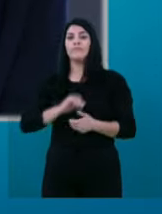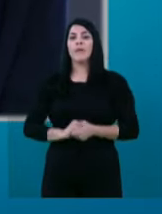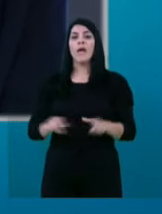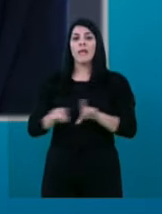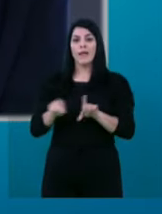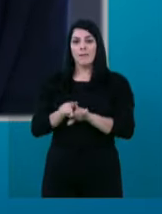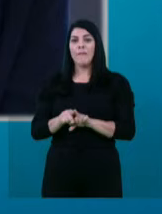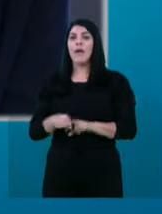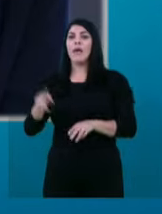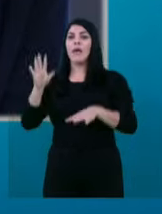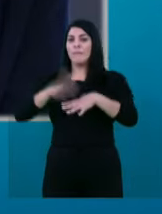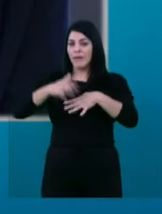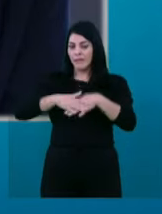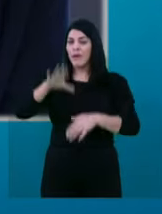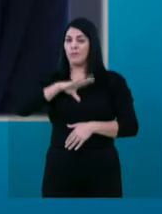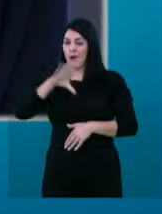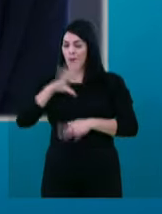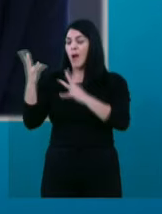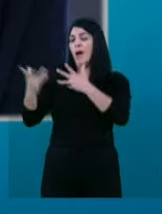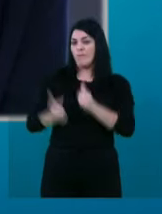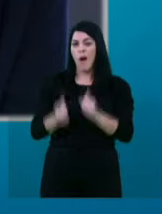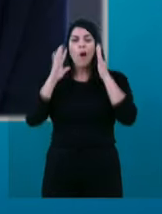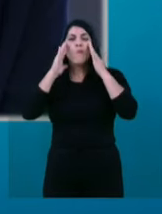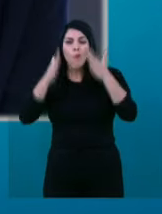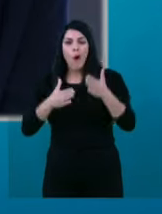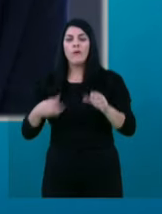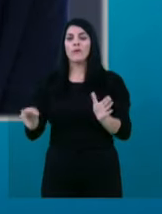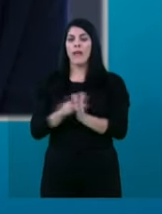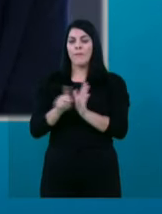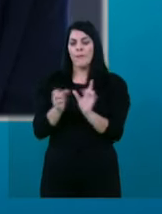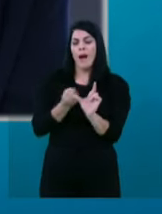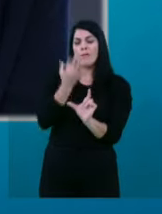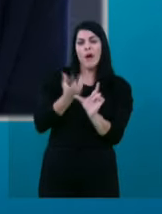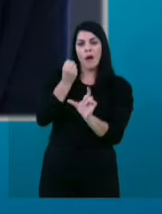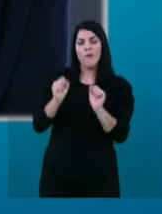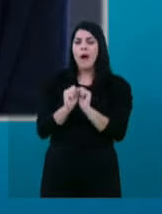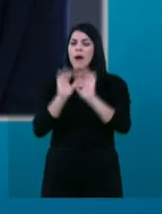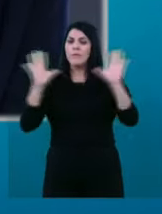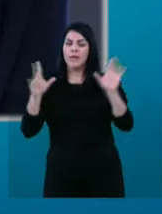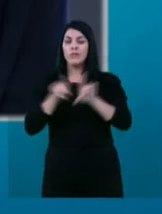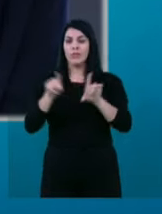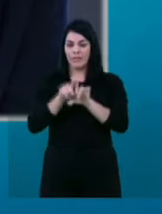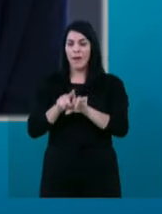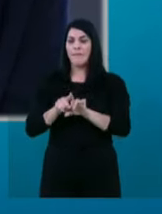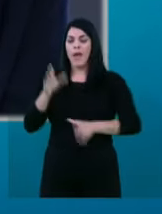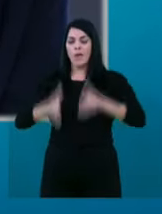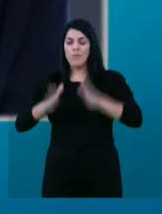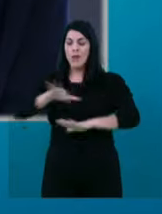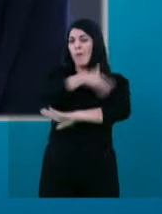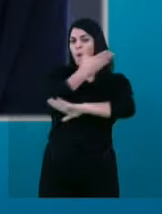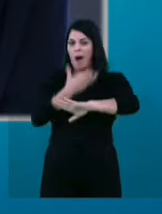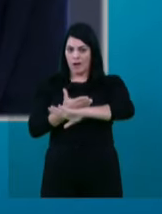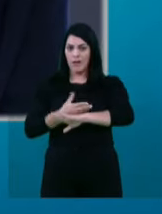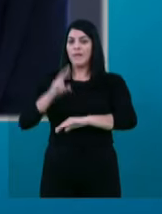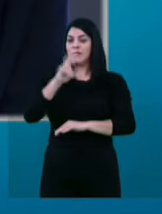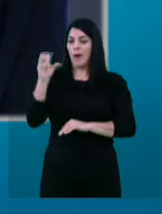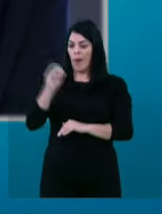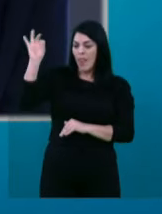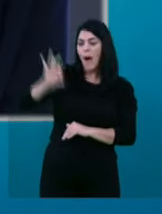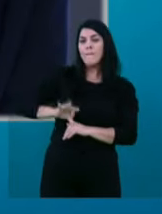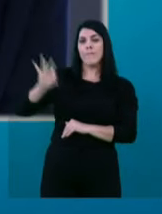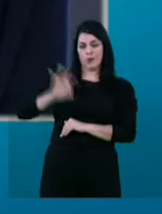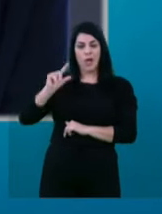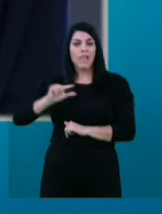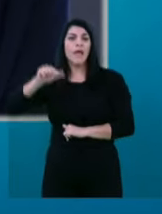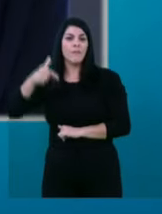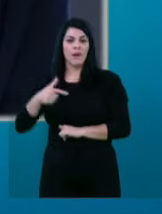que ele recebeu. Então, vai ser com foco na alfabetização, ampliando o tempo integral, levando para 50%